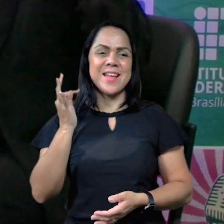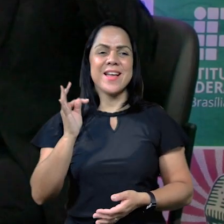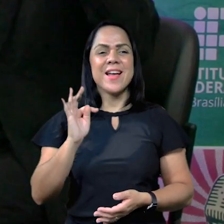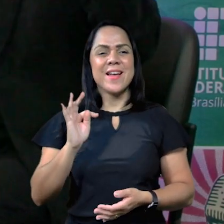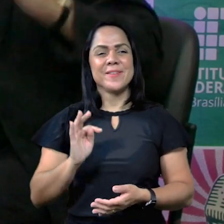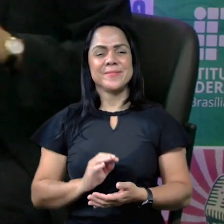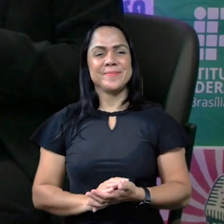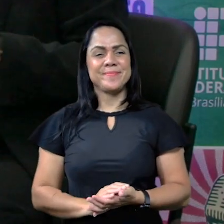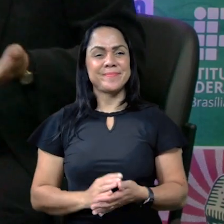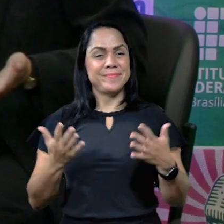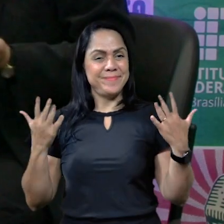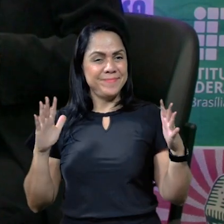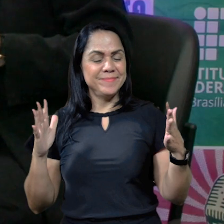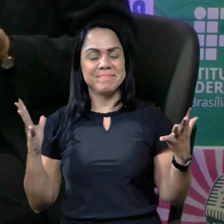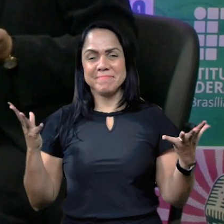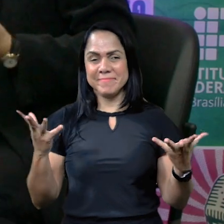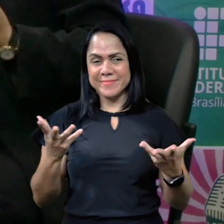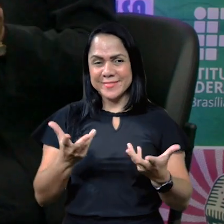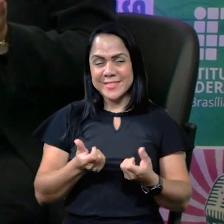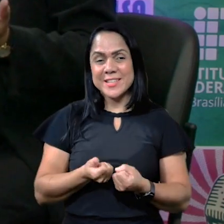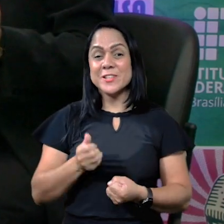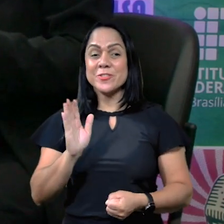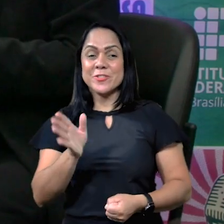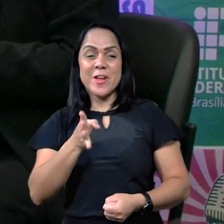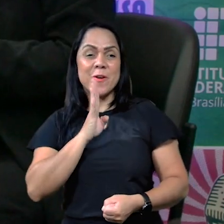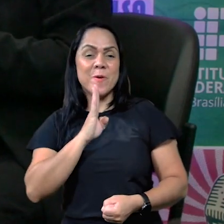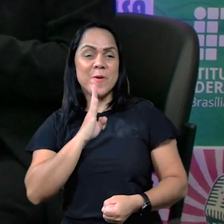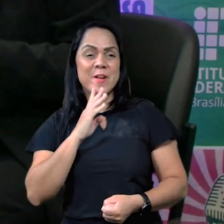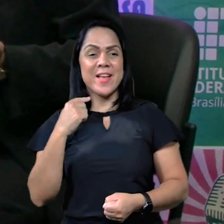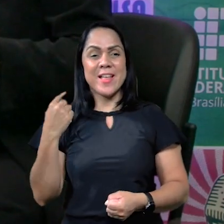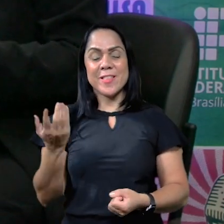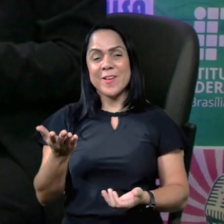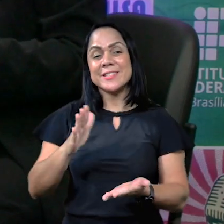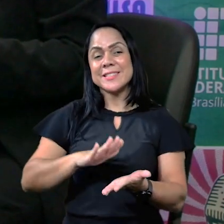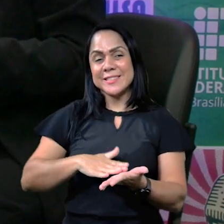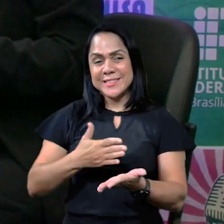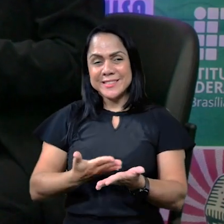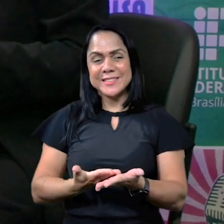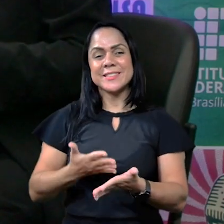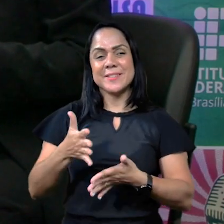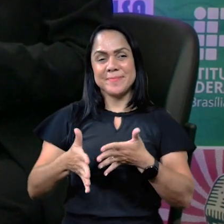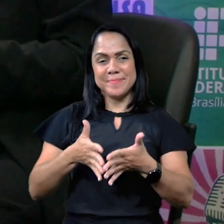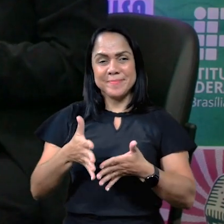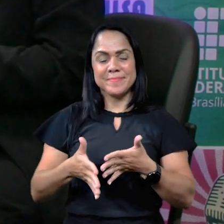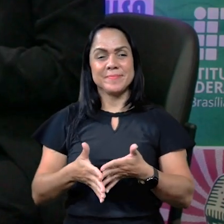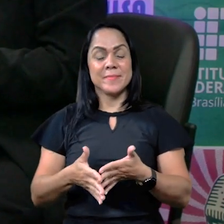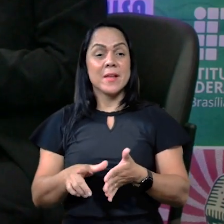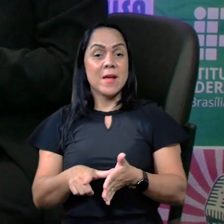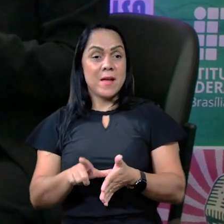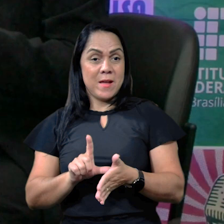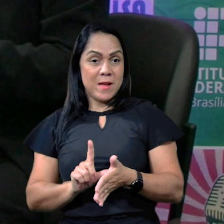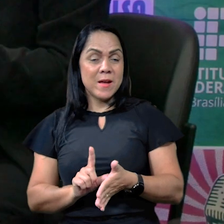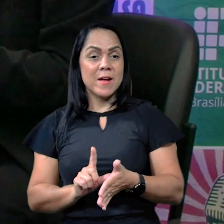Oh! Tael maravilhosa, vocês devem conhecer porque é a nossa intérprete de Libras. Pois bem, antes da